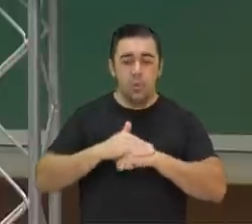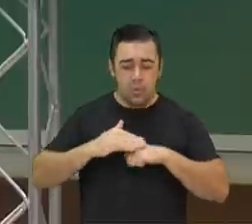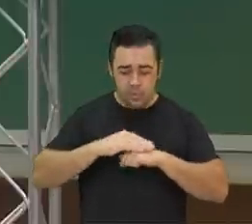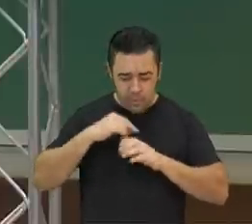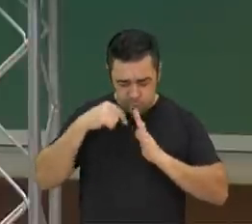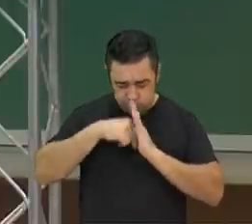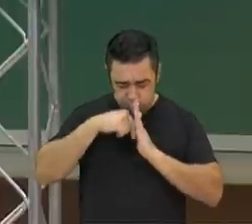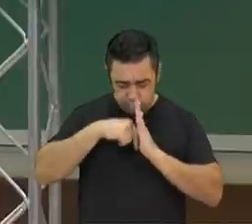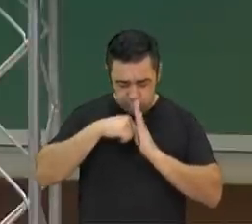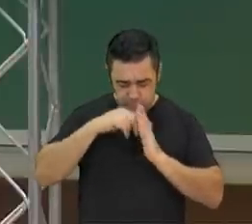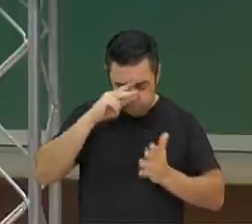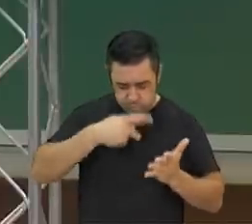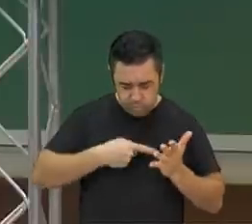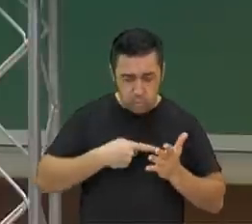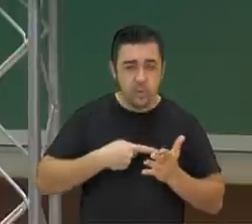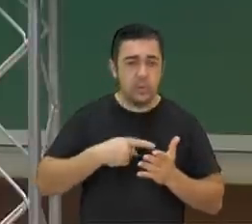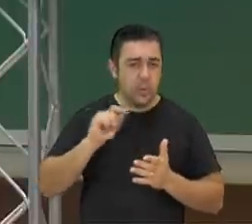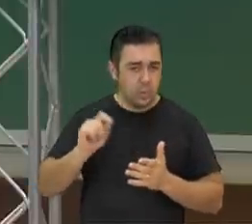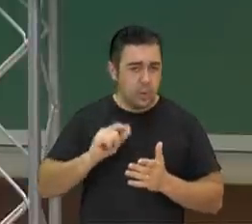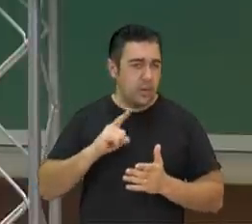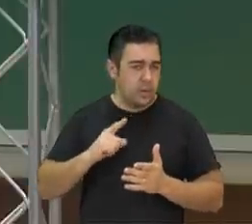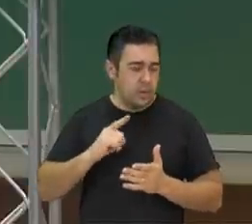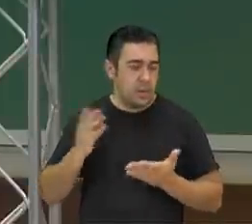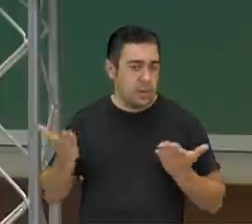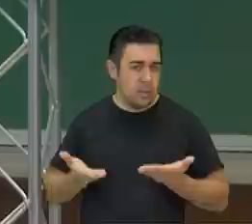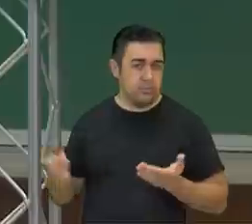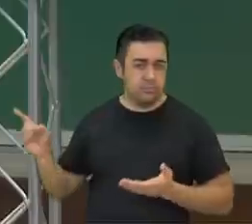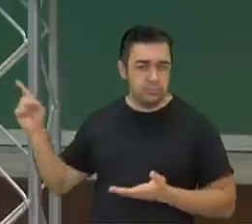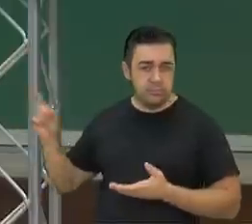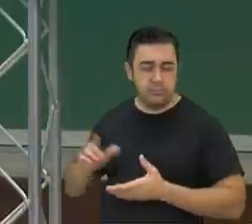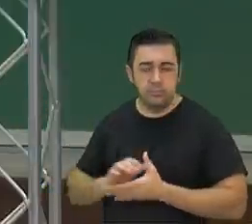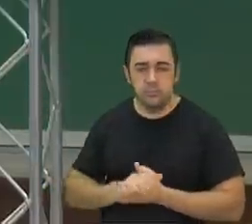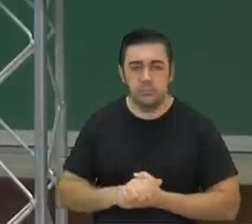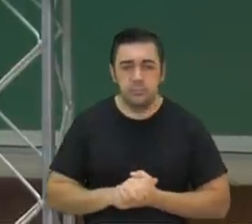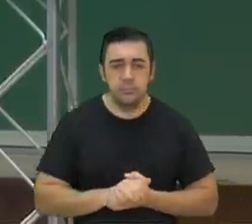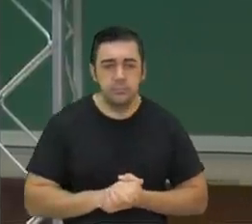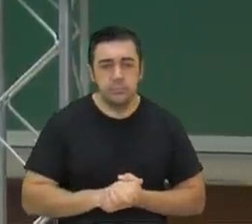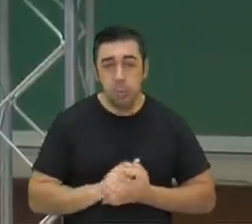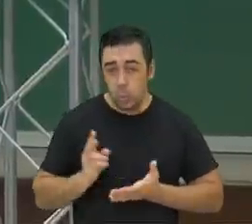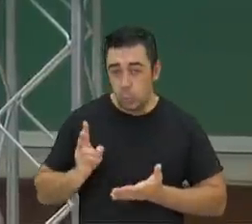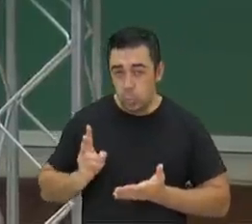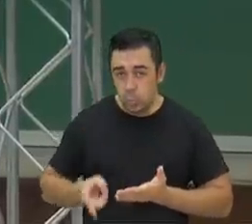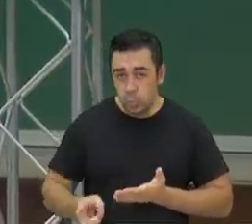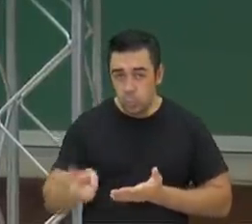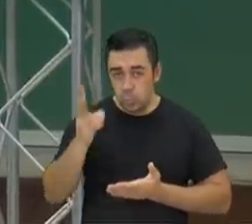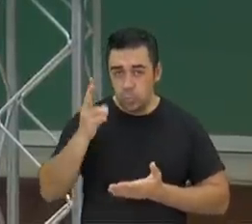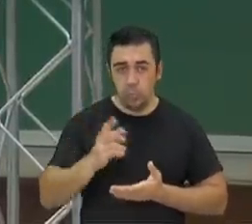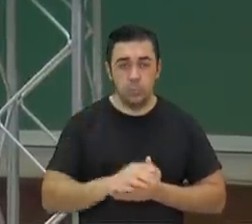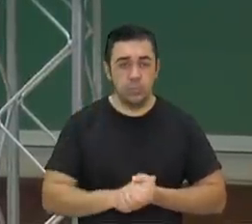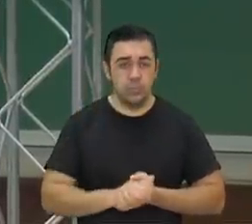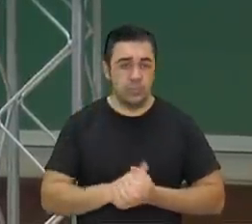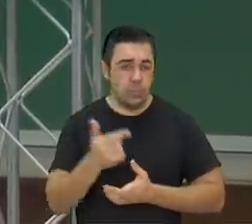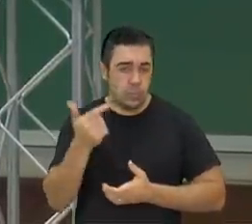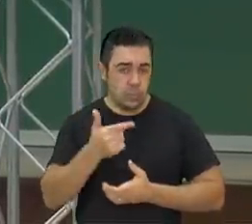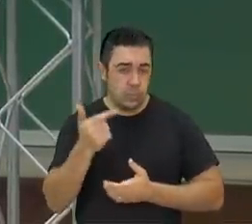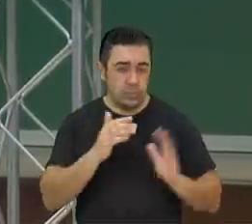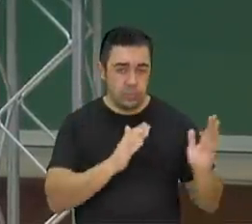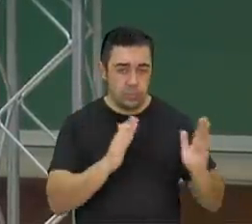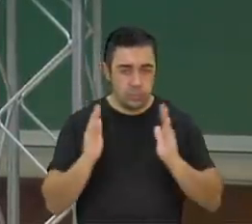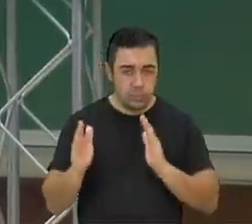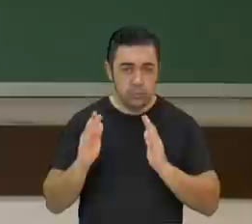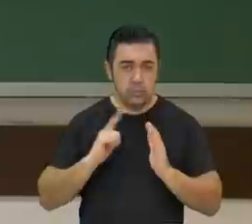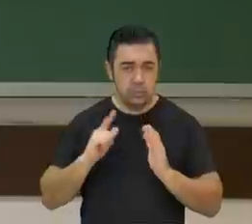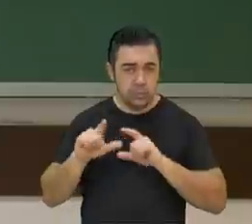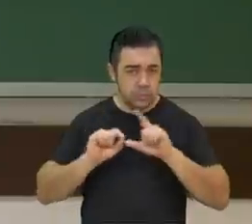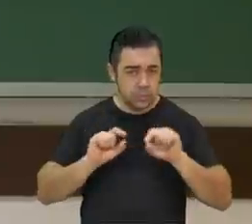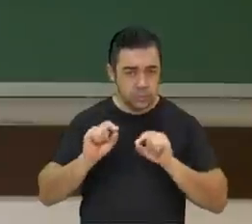gente estudou na aula anterior, que estão presentes aí nesse fragmento. Continuando ali o segundo fragmento que foi selecionado para a